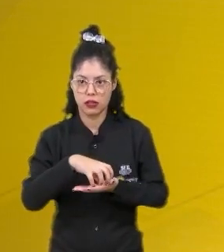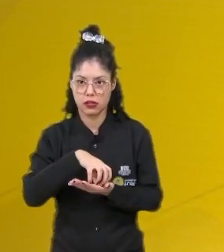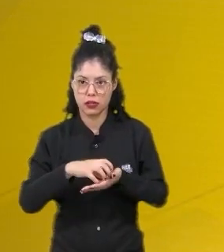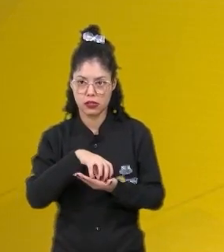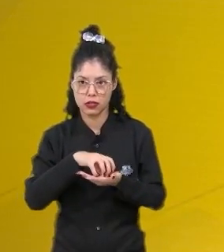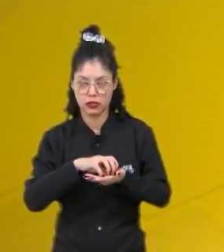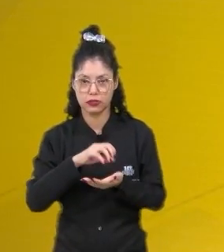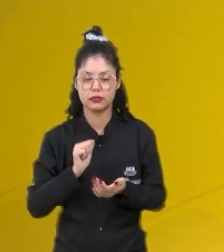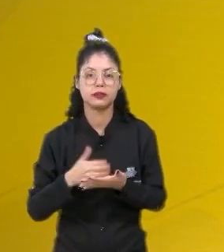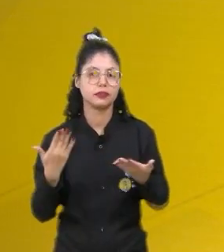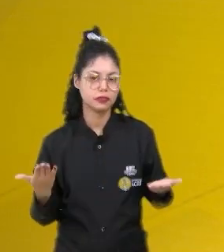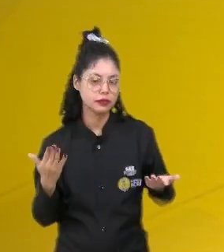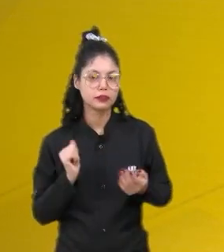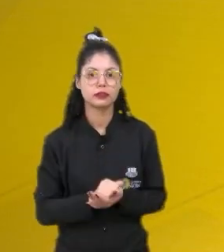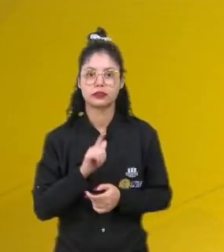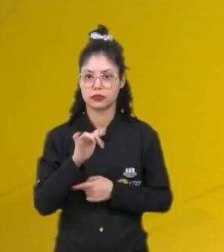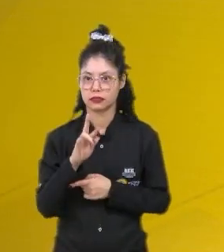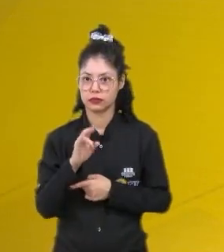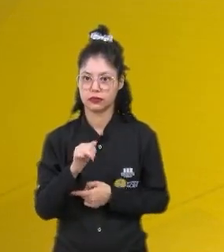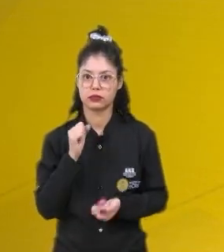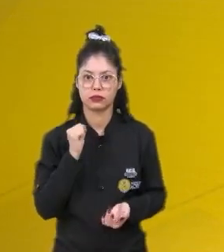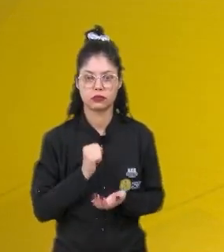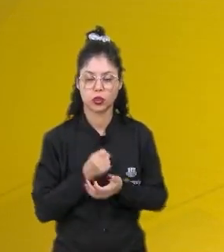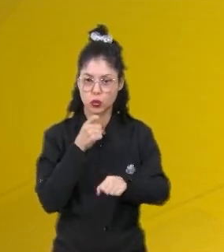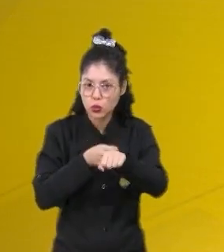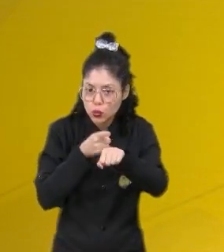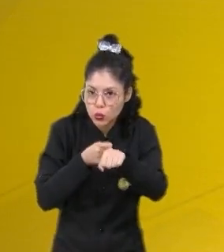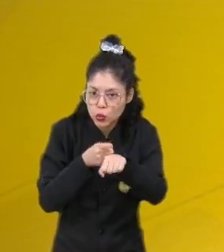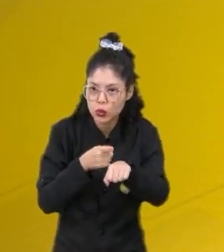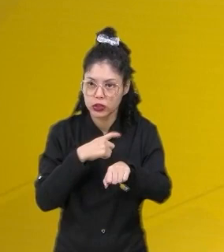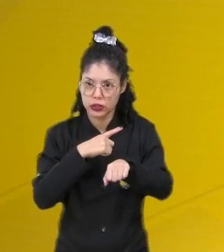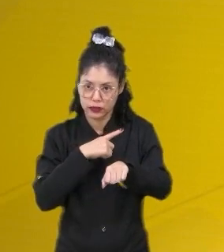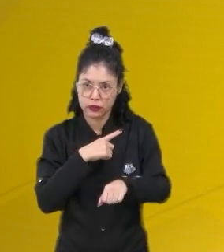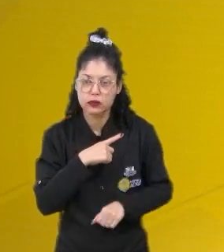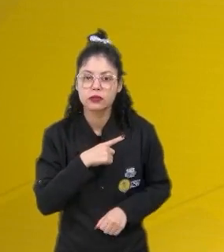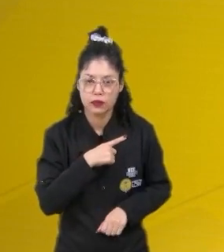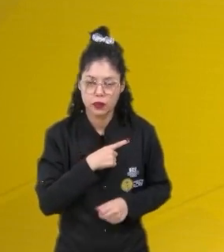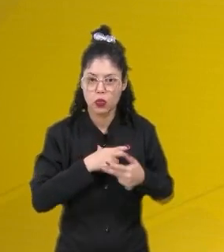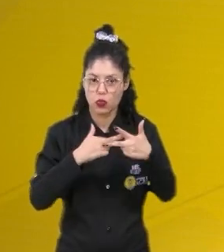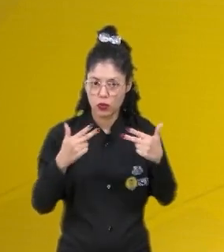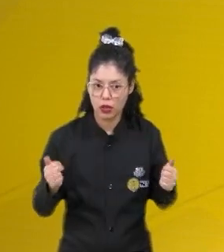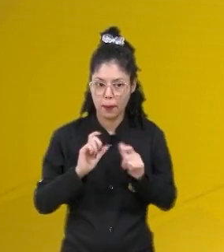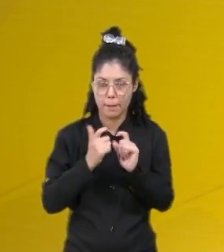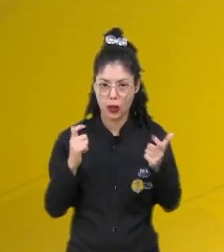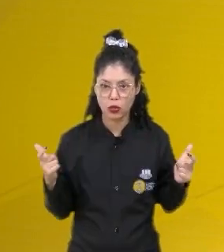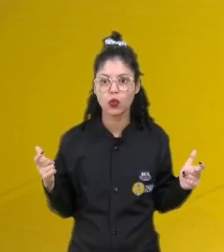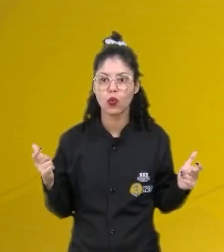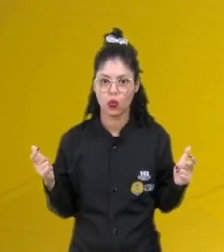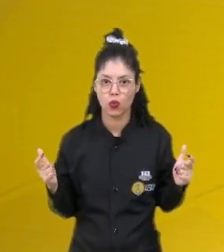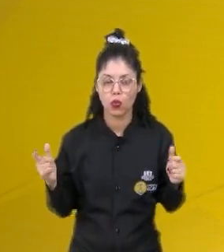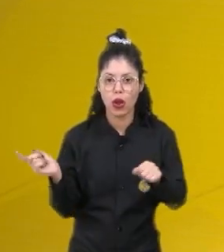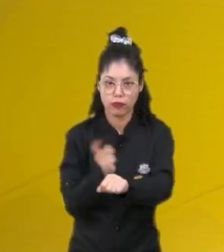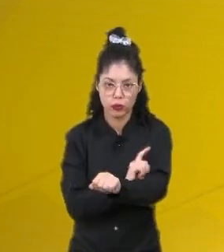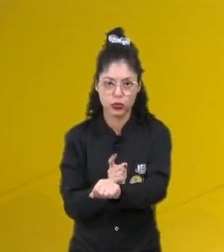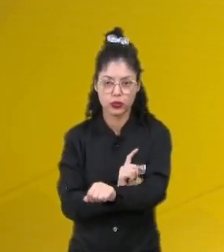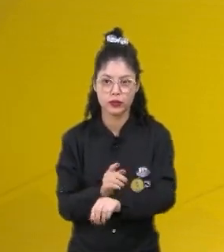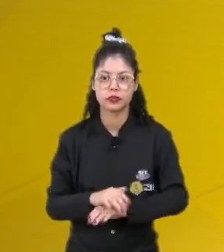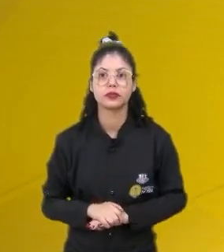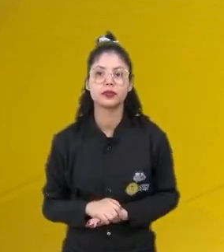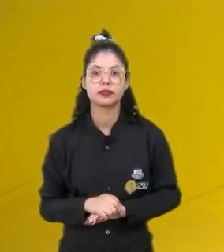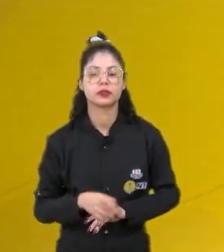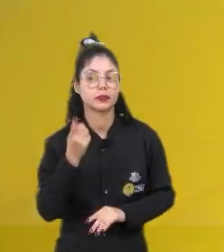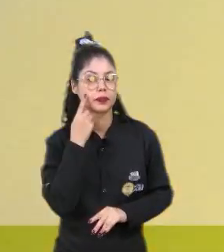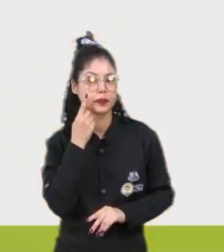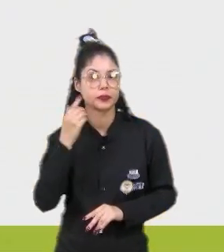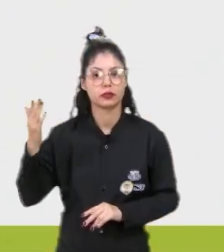A gelatina. Então, assim, quanto mais denso você tiver um objeto, maior é a velocidade. Então, se a gente parar